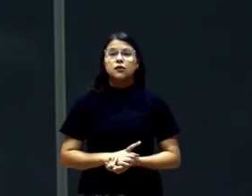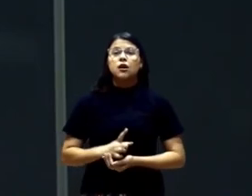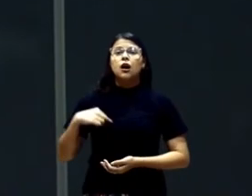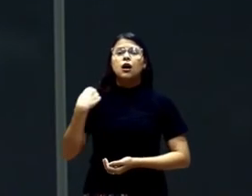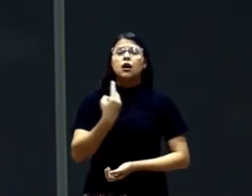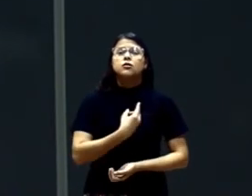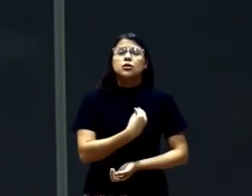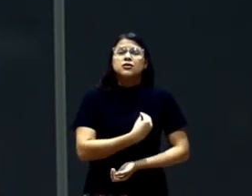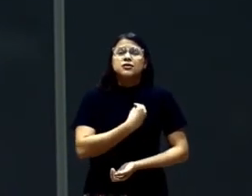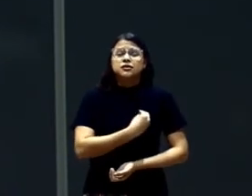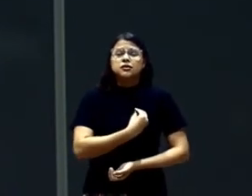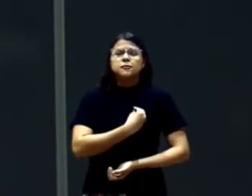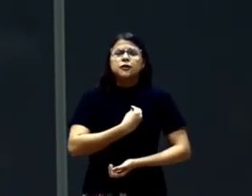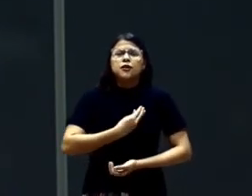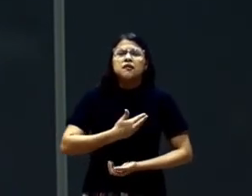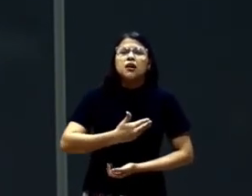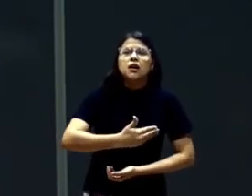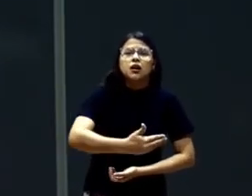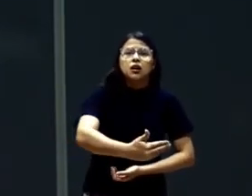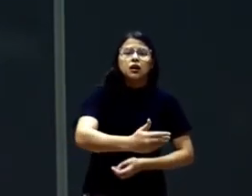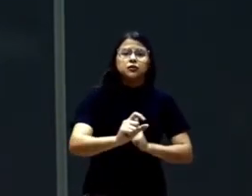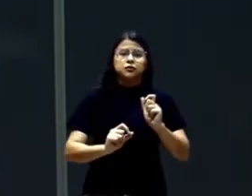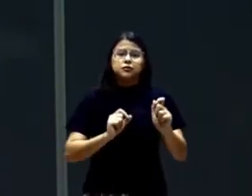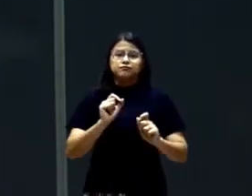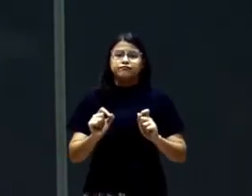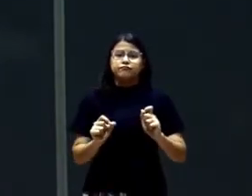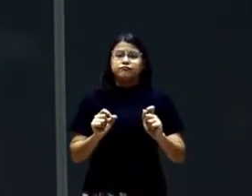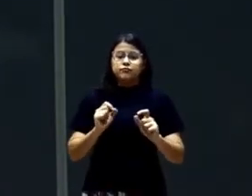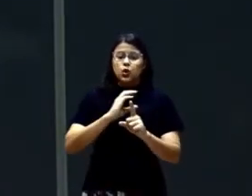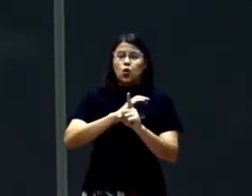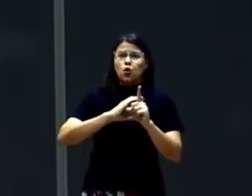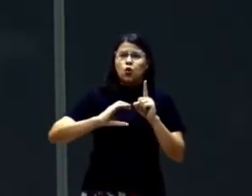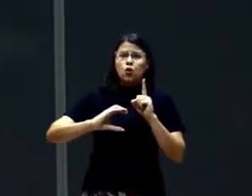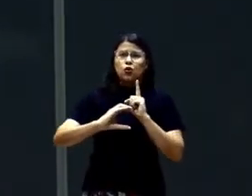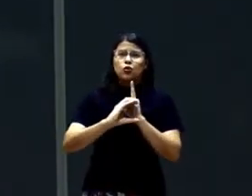que pouco nós estamos cultuando.